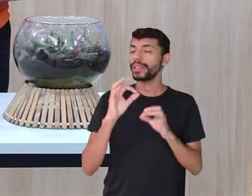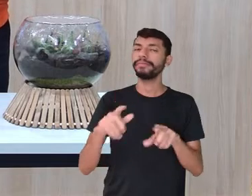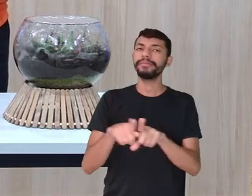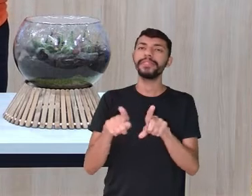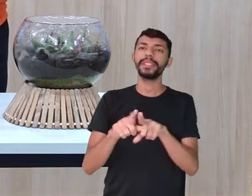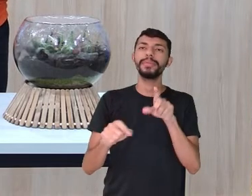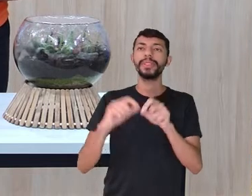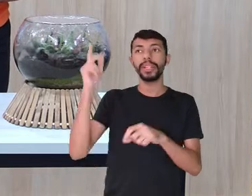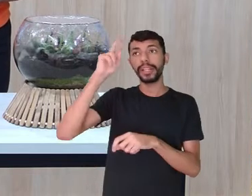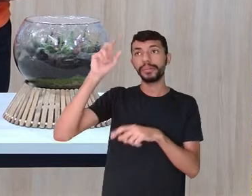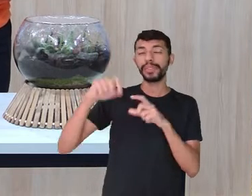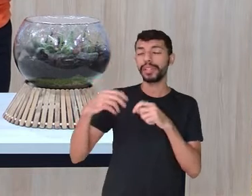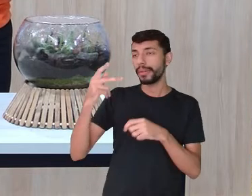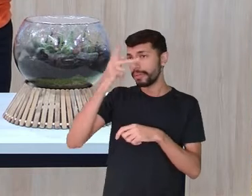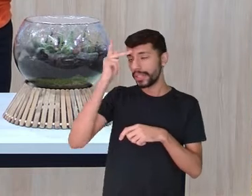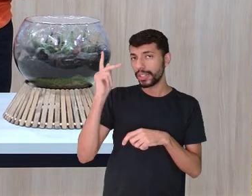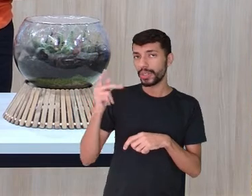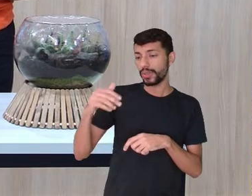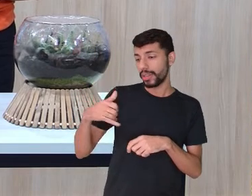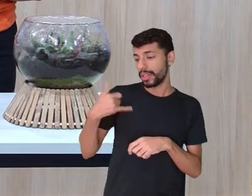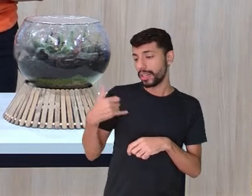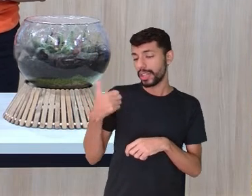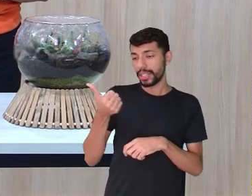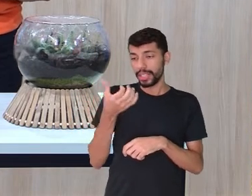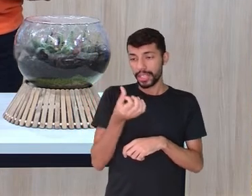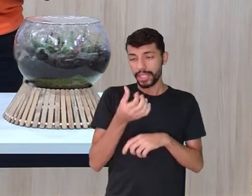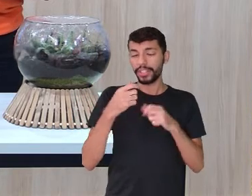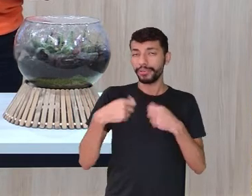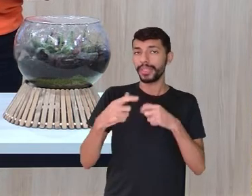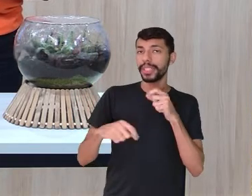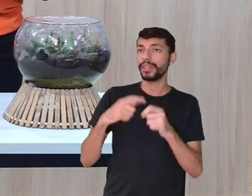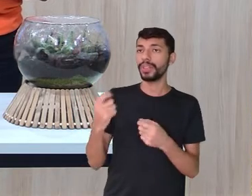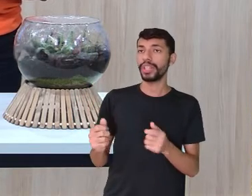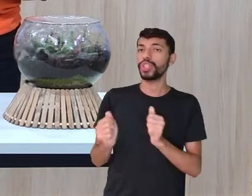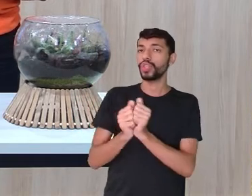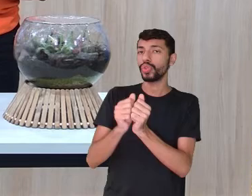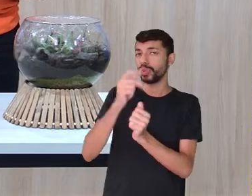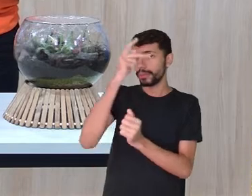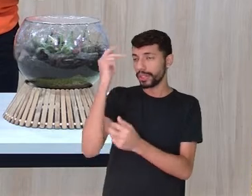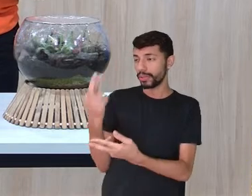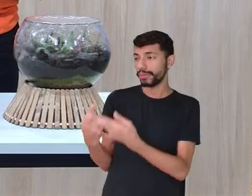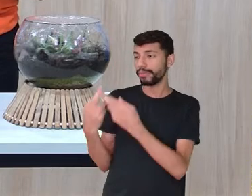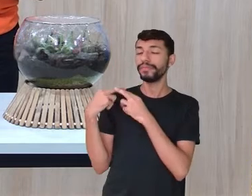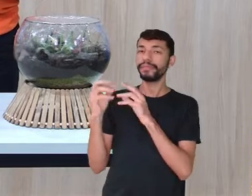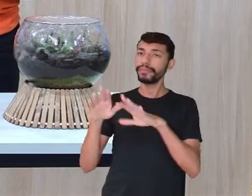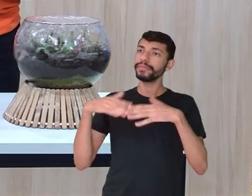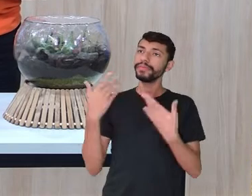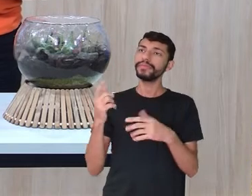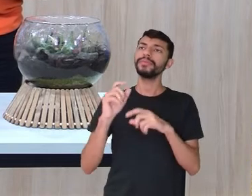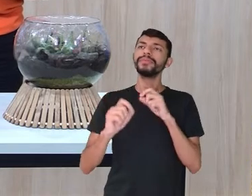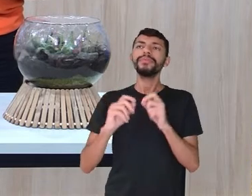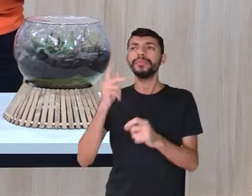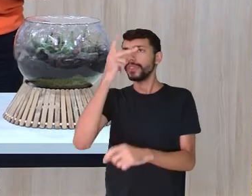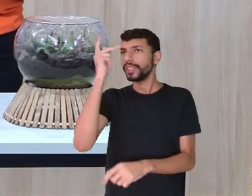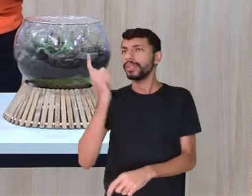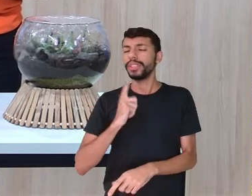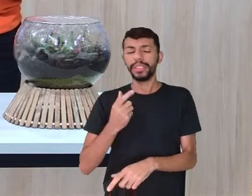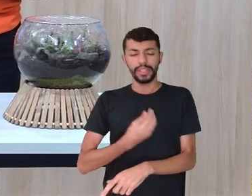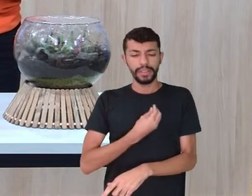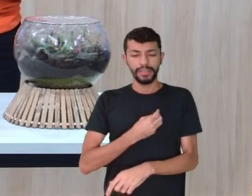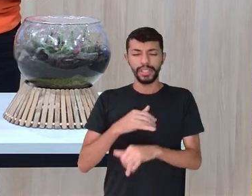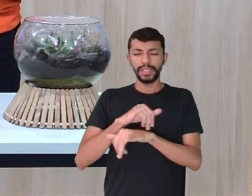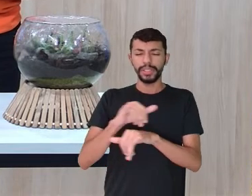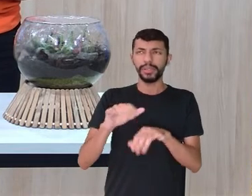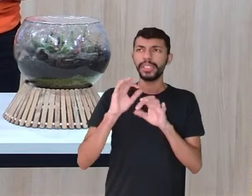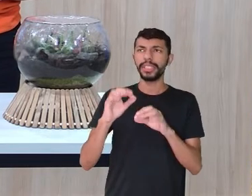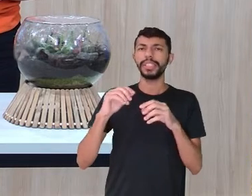16 anos têm que ser acompanhado com o seu responsável. Então, aquelas pessoas que têm uma vida tranquila, que é